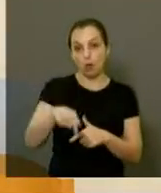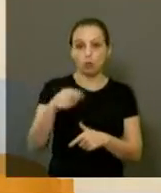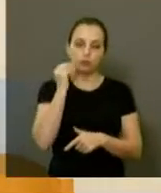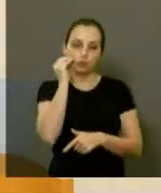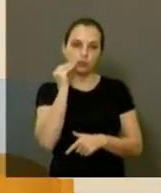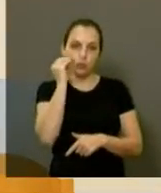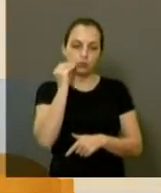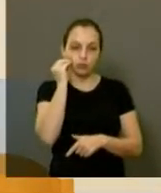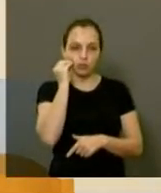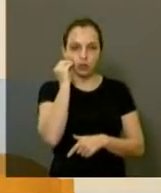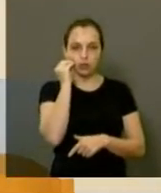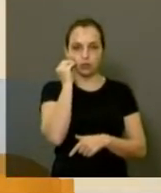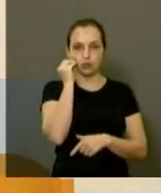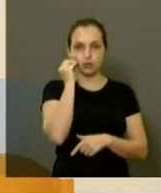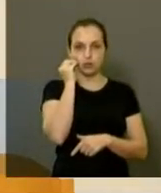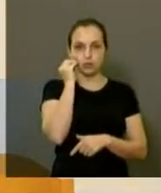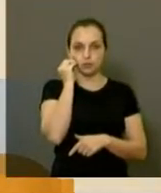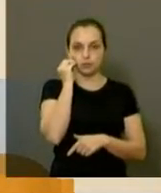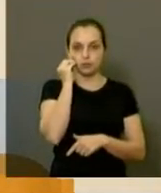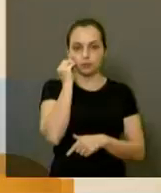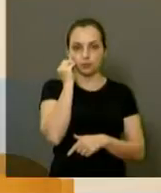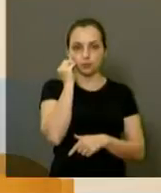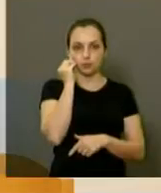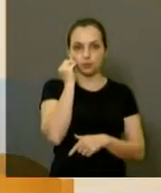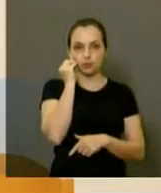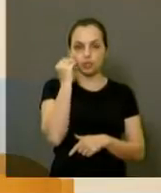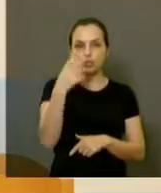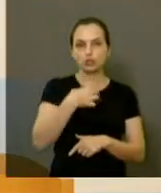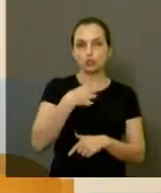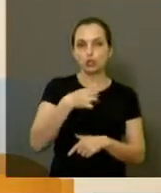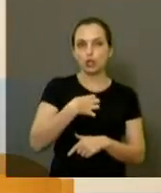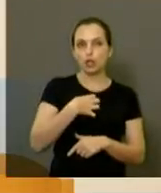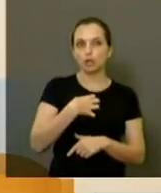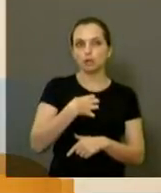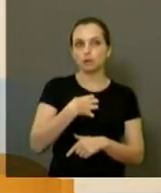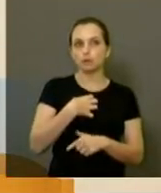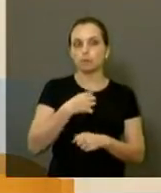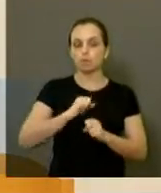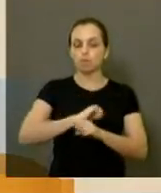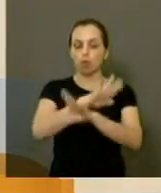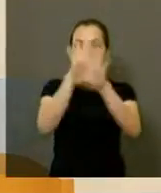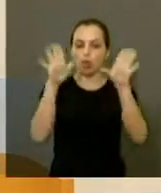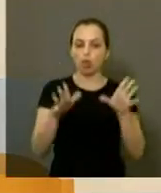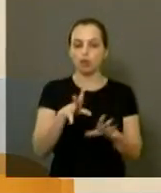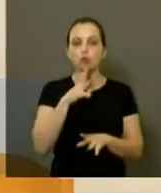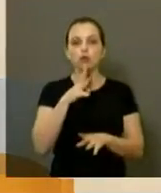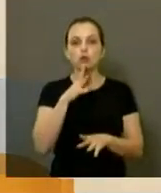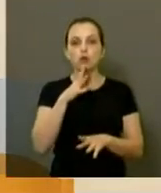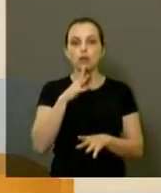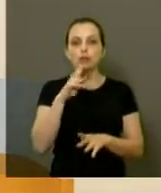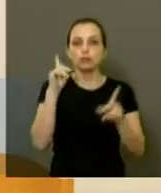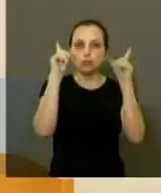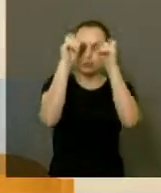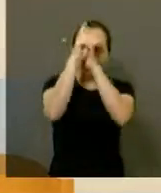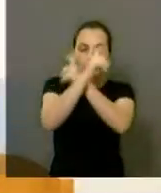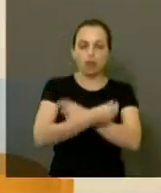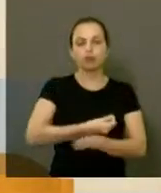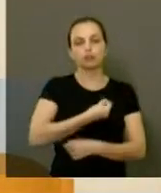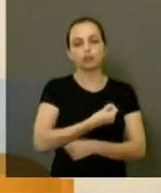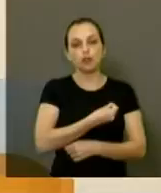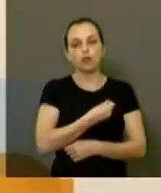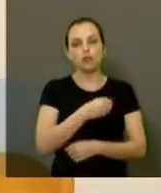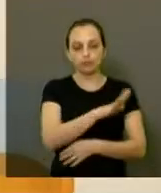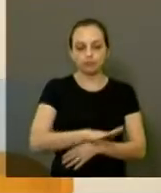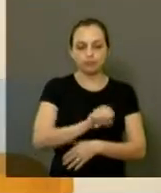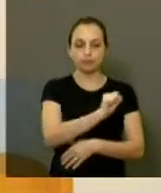inclusive, de forma muito lúcida, conhecer um pouco as dificuldades que vive o Sistema S no